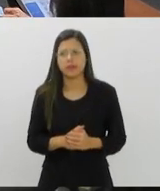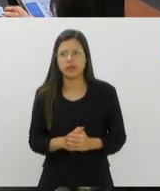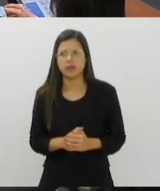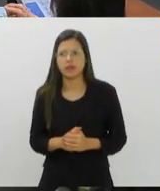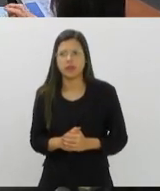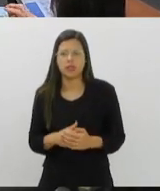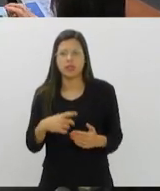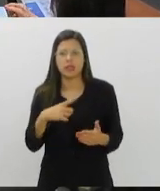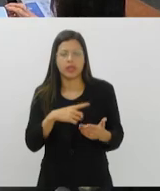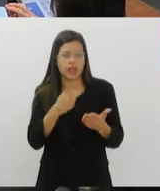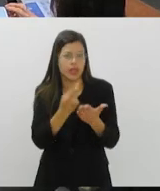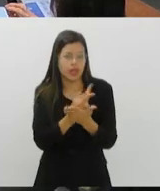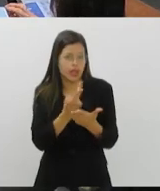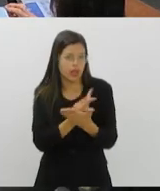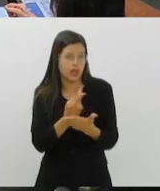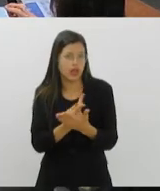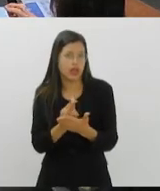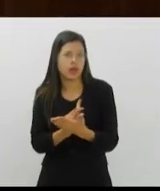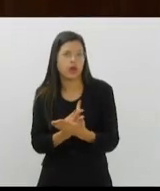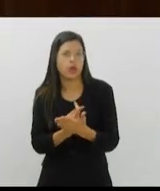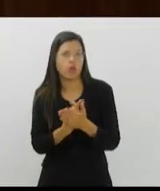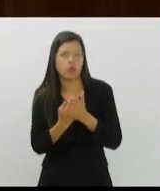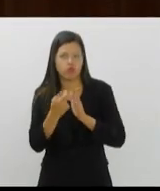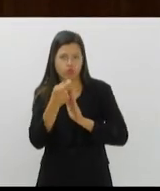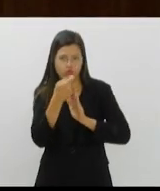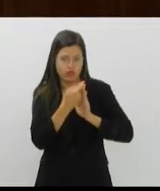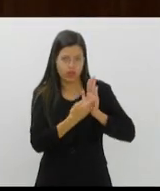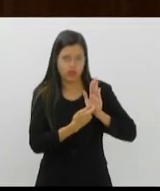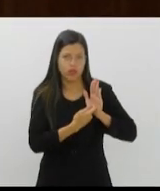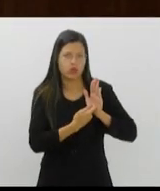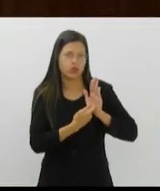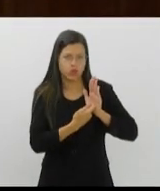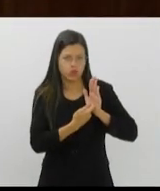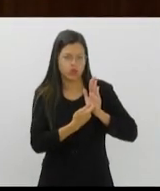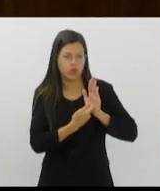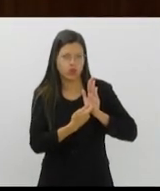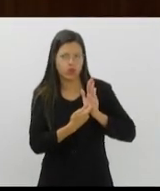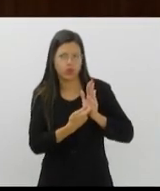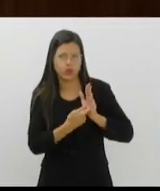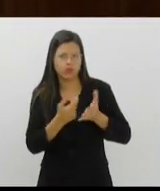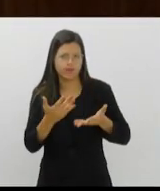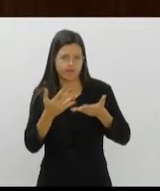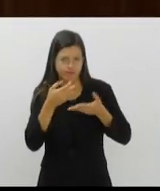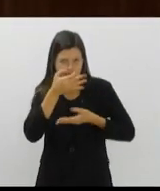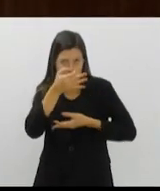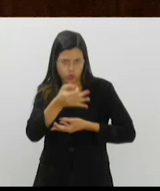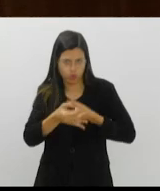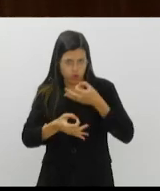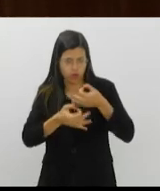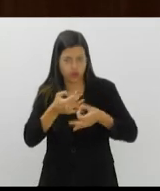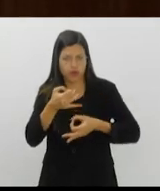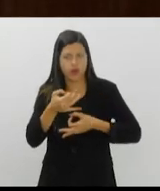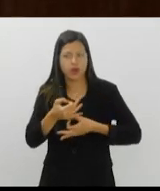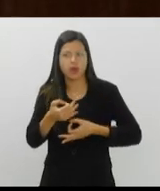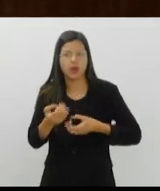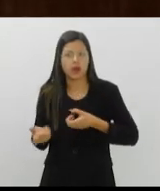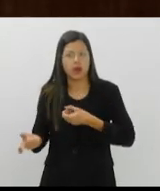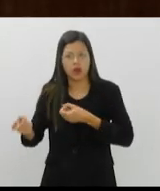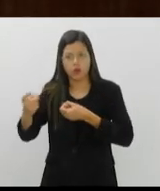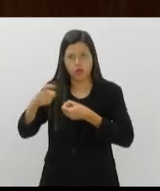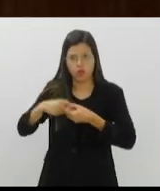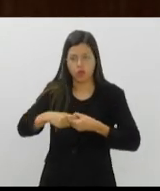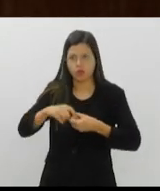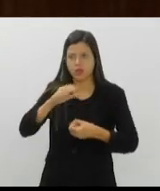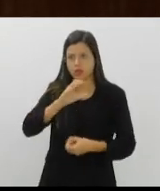erros redacionais. Então, eu queria sugerir a Vossa Excelência que ele retornasse à